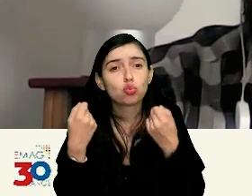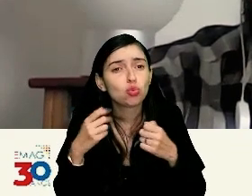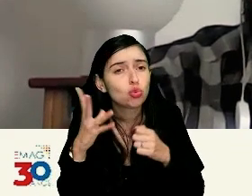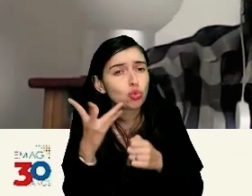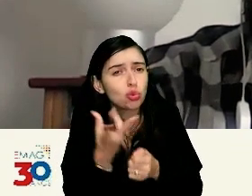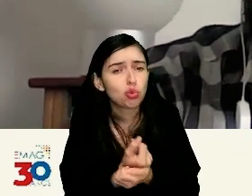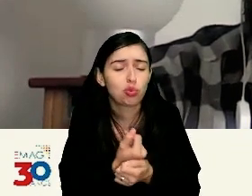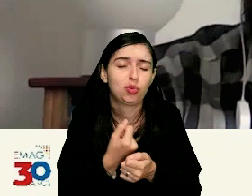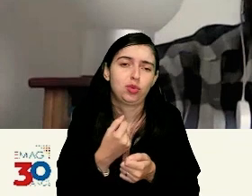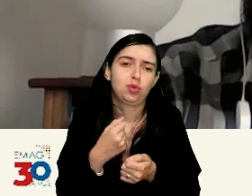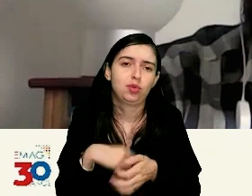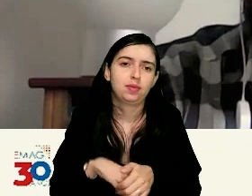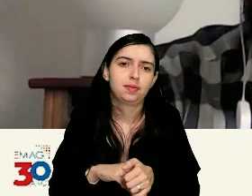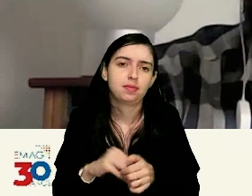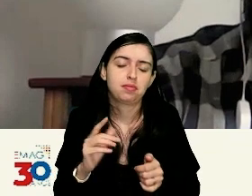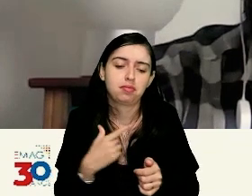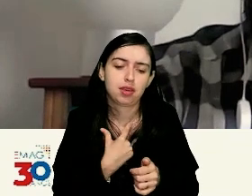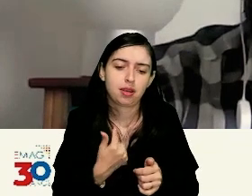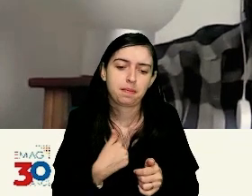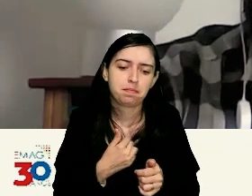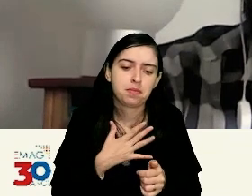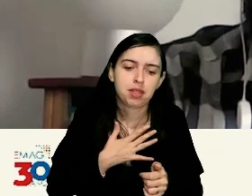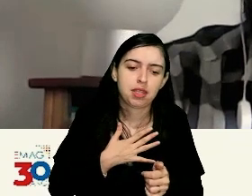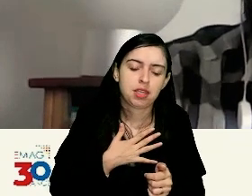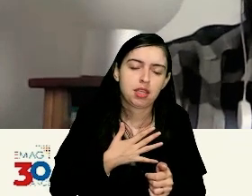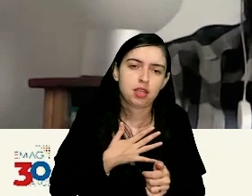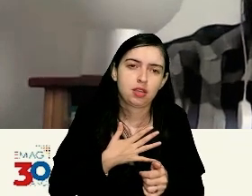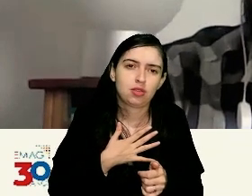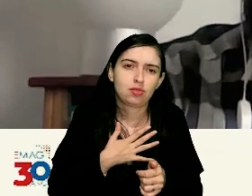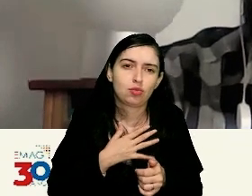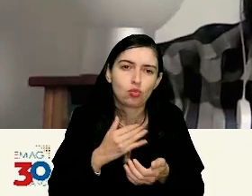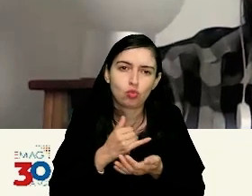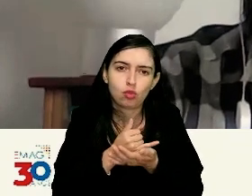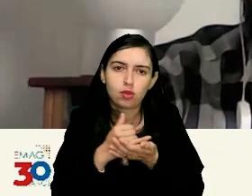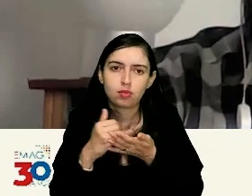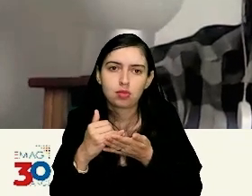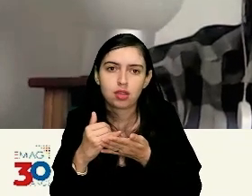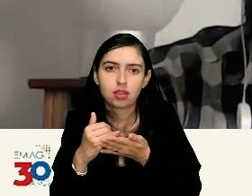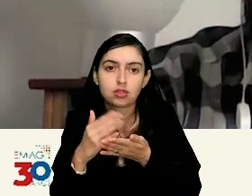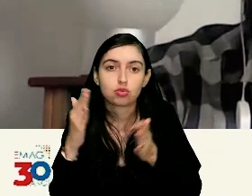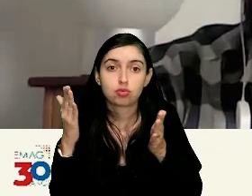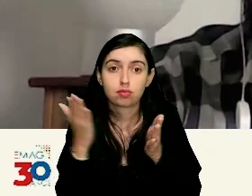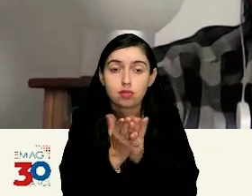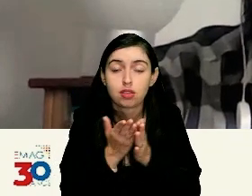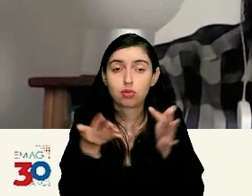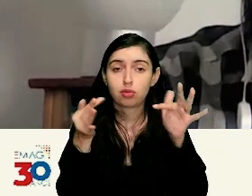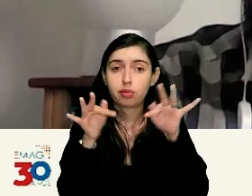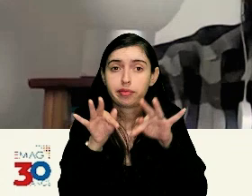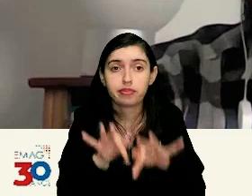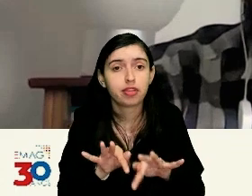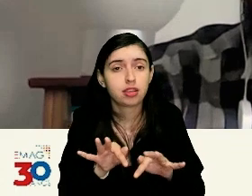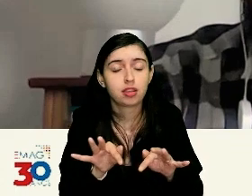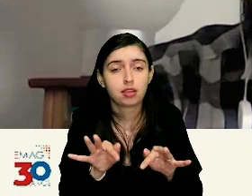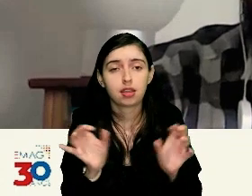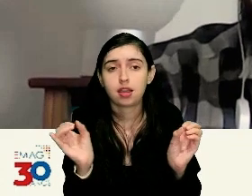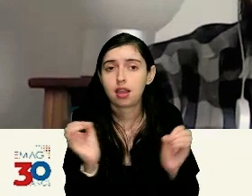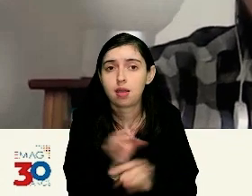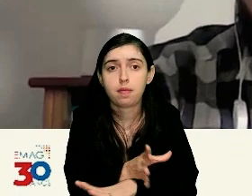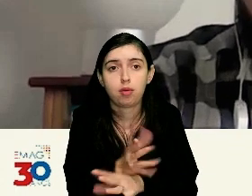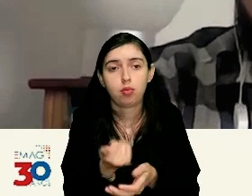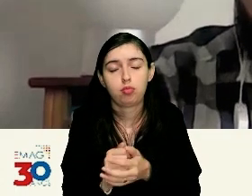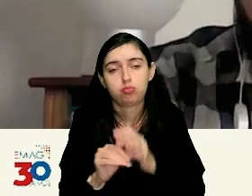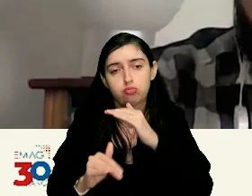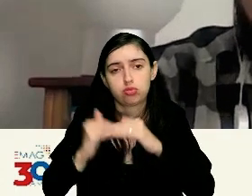assim, é um começo, um meio, e eu terminei um ciclo. E isso ficou bem claro para mim. Encerrou um ciclo,